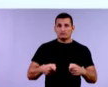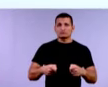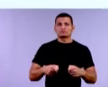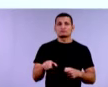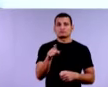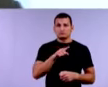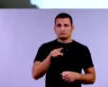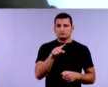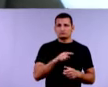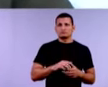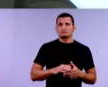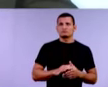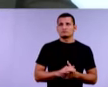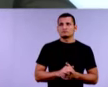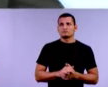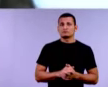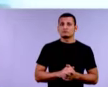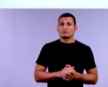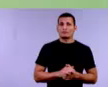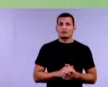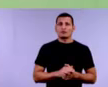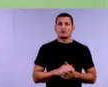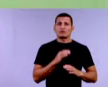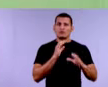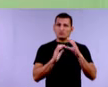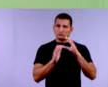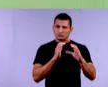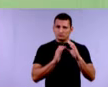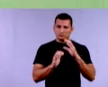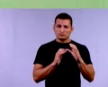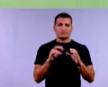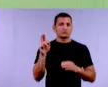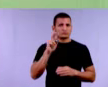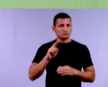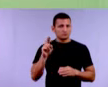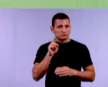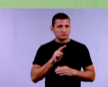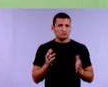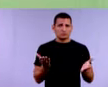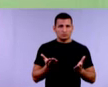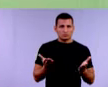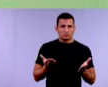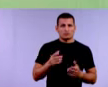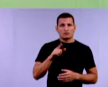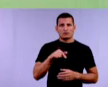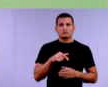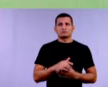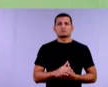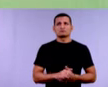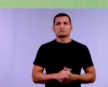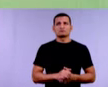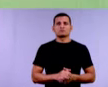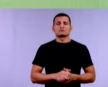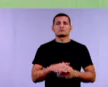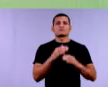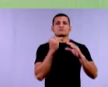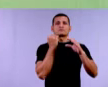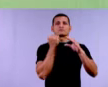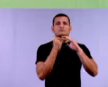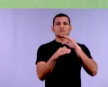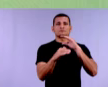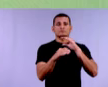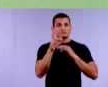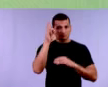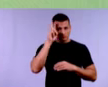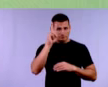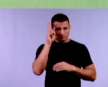Olha, uma comunicação bastante usada atualmente é a mensagem eletrônica, o e-mail. Lembrem